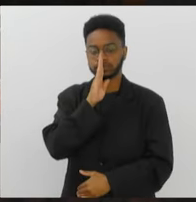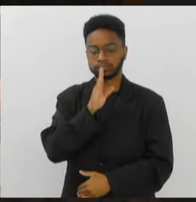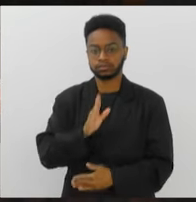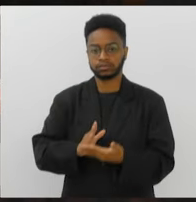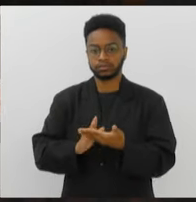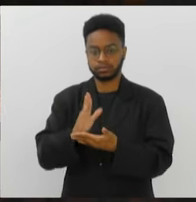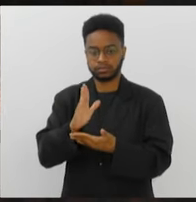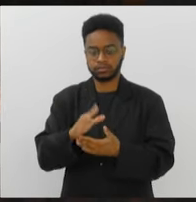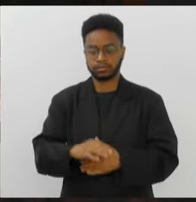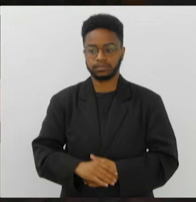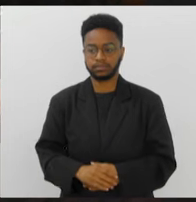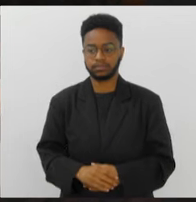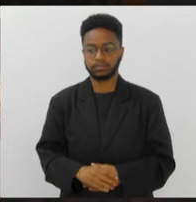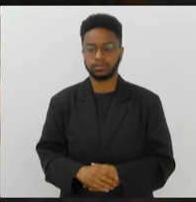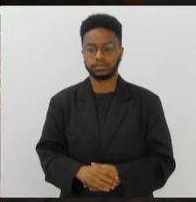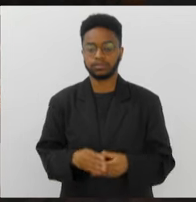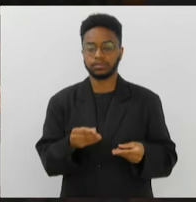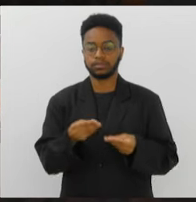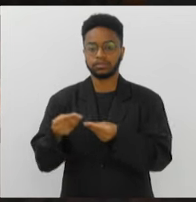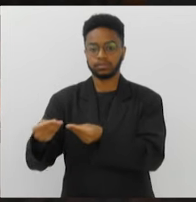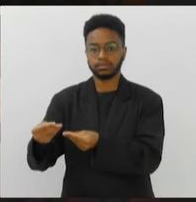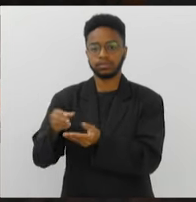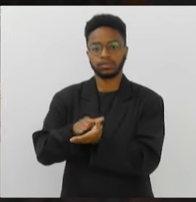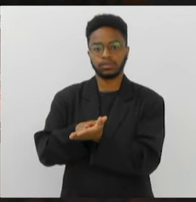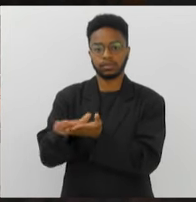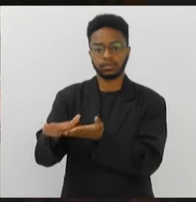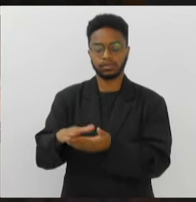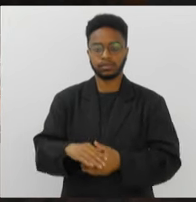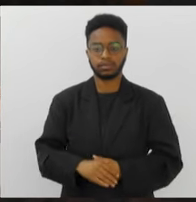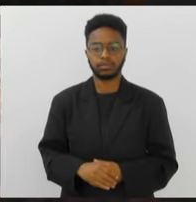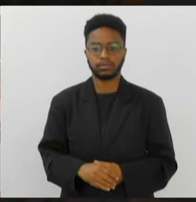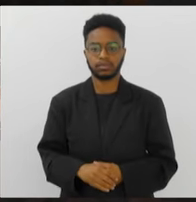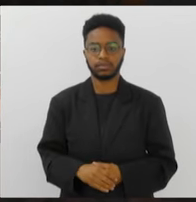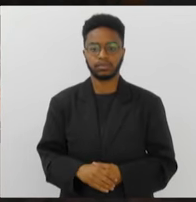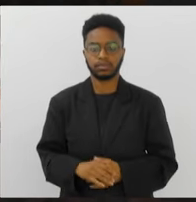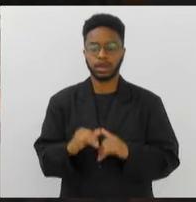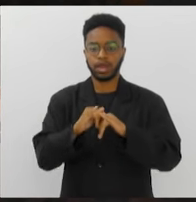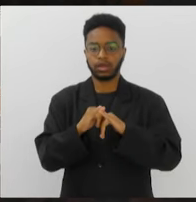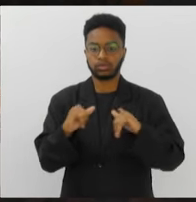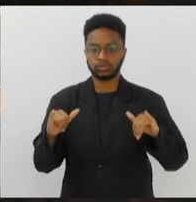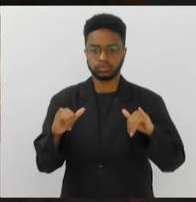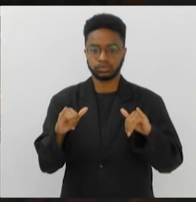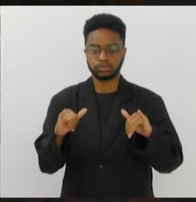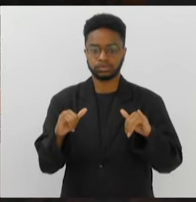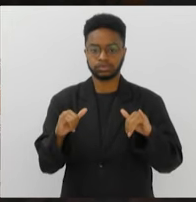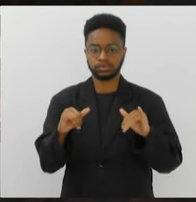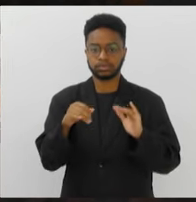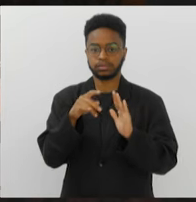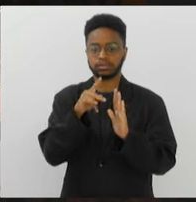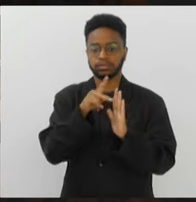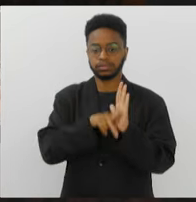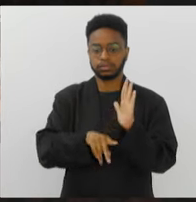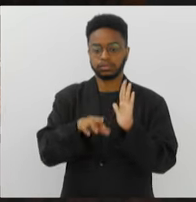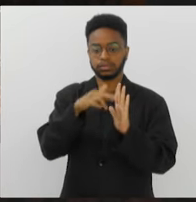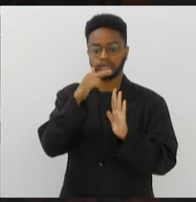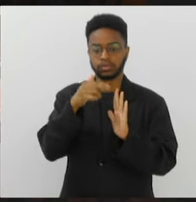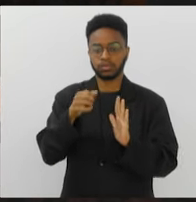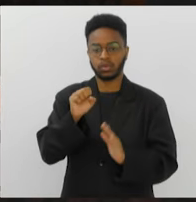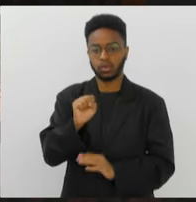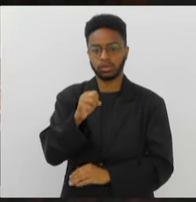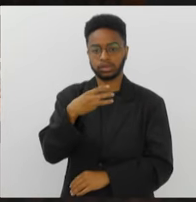estão. Aprovado vai a promulgação. Anuncio, projeto de resolução